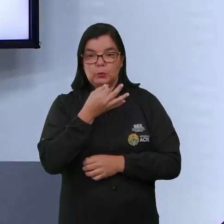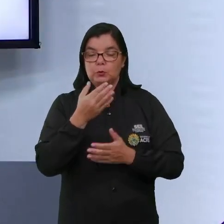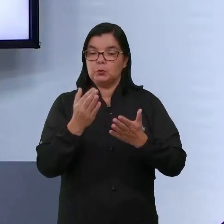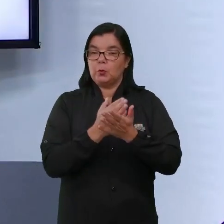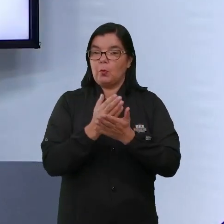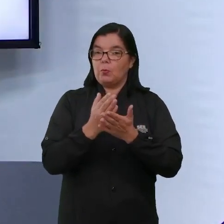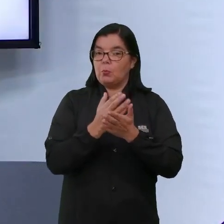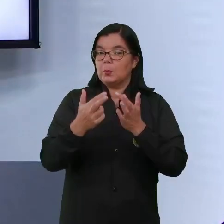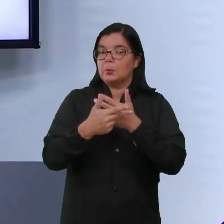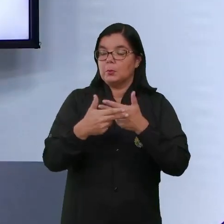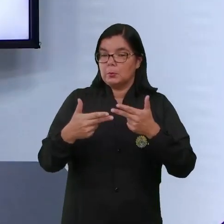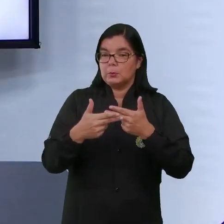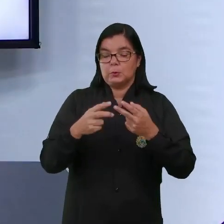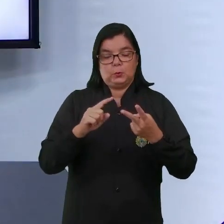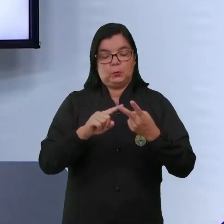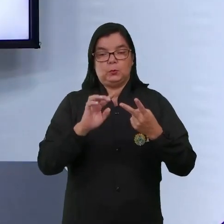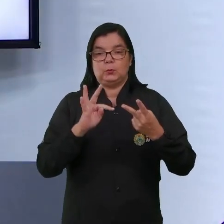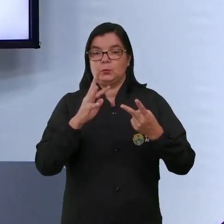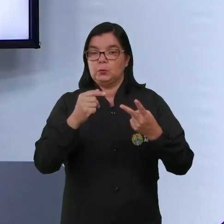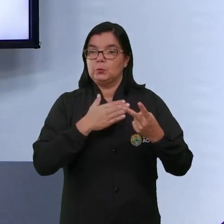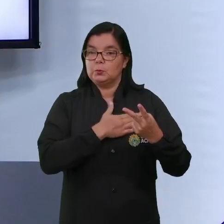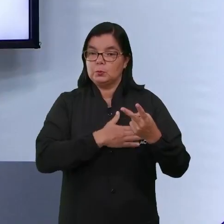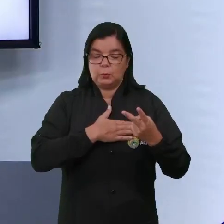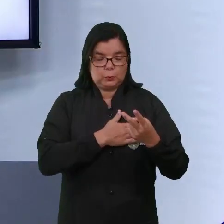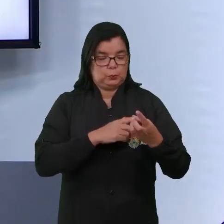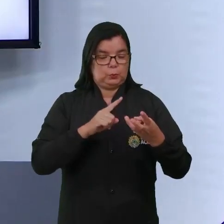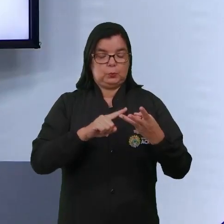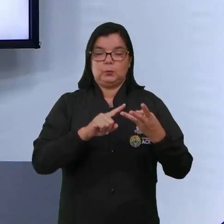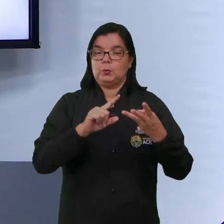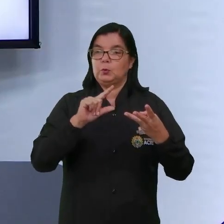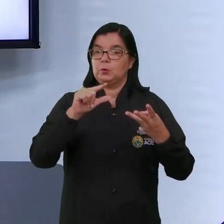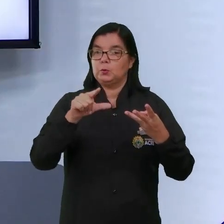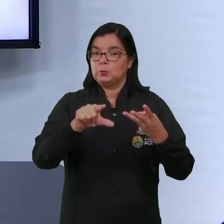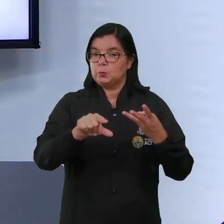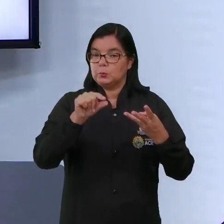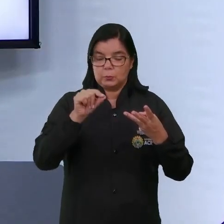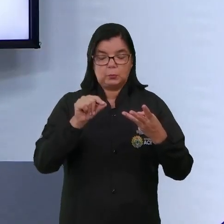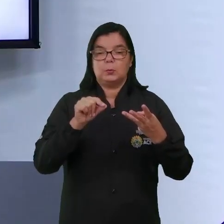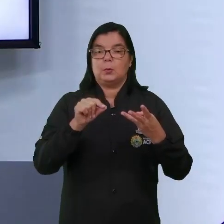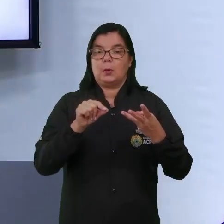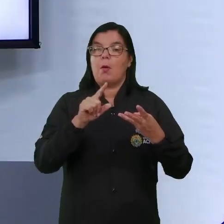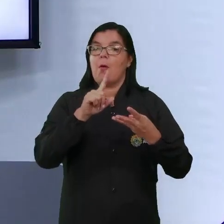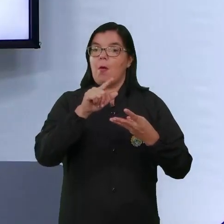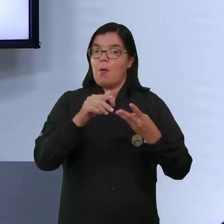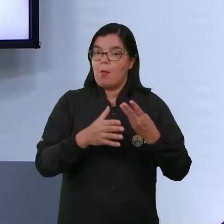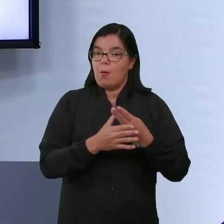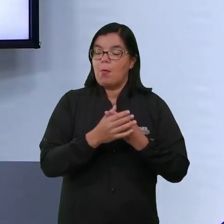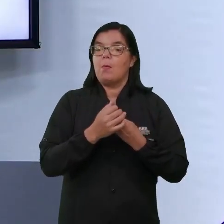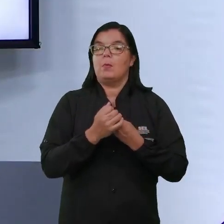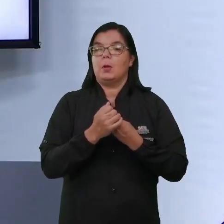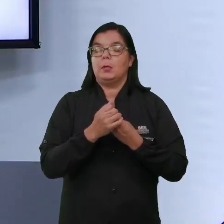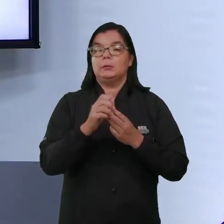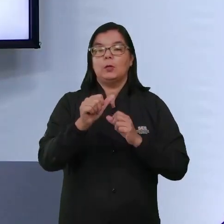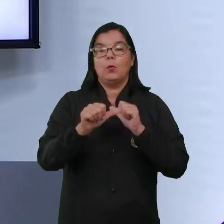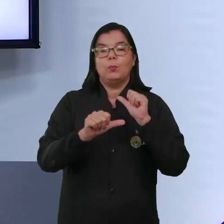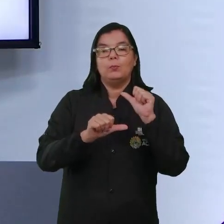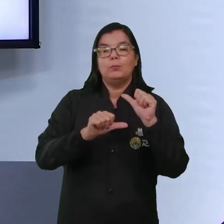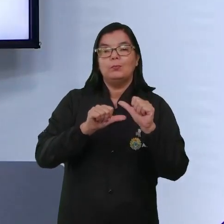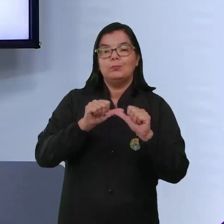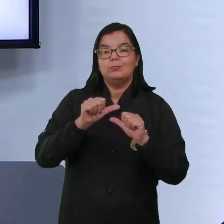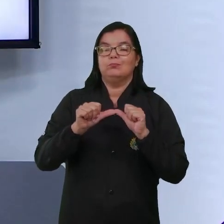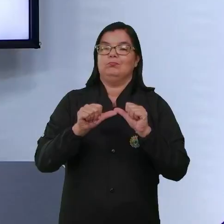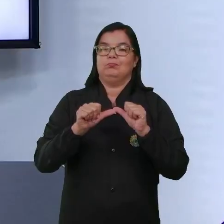das coisas, todos os nossos gostos, todas as nossas preferências, elas são moldadas,